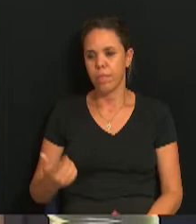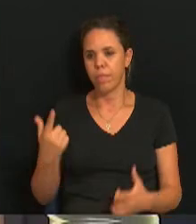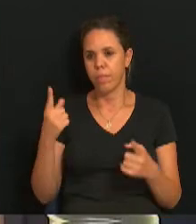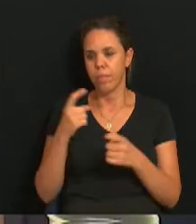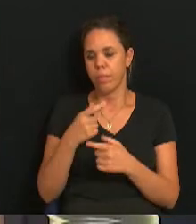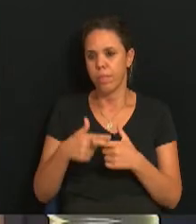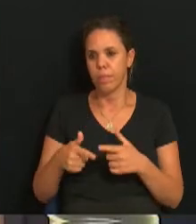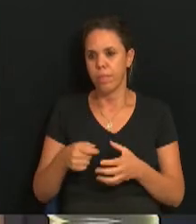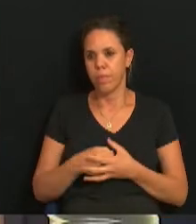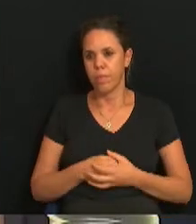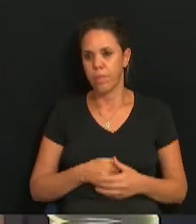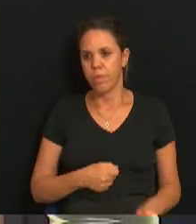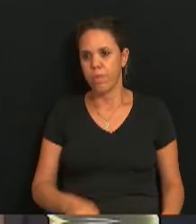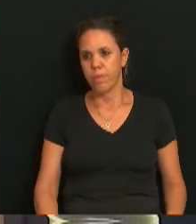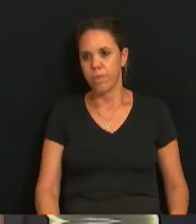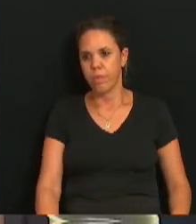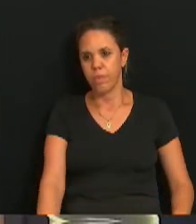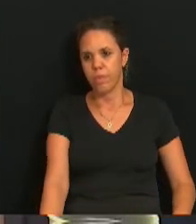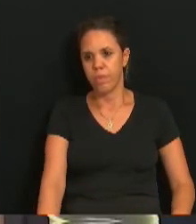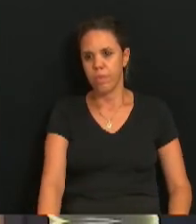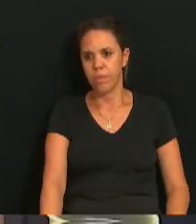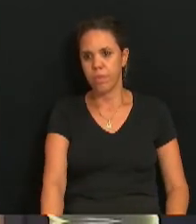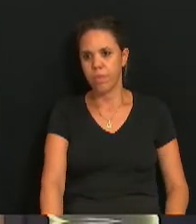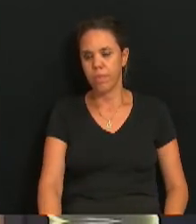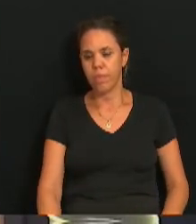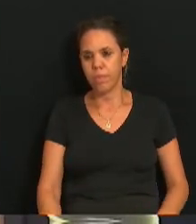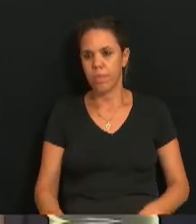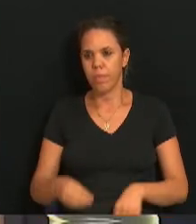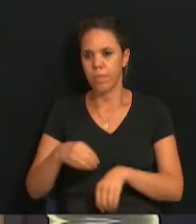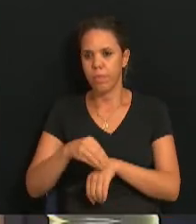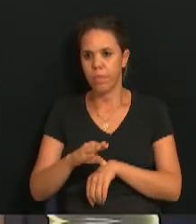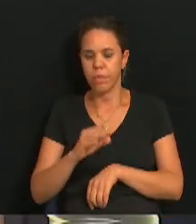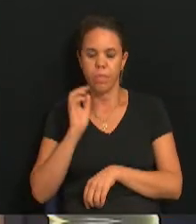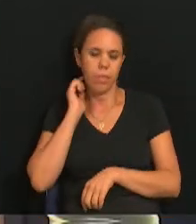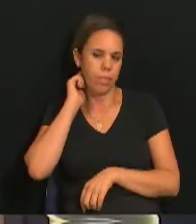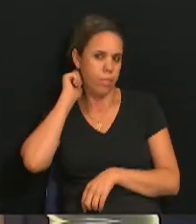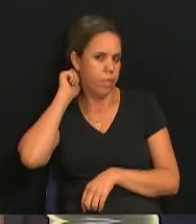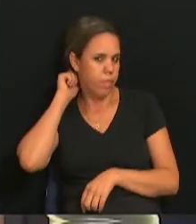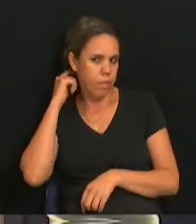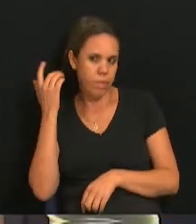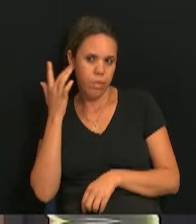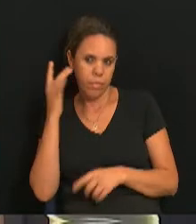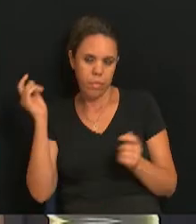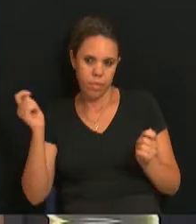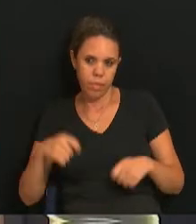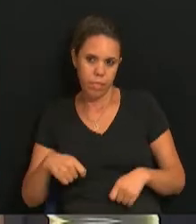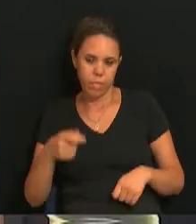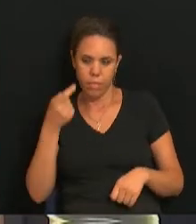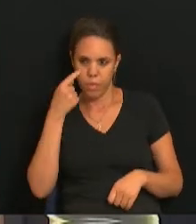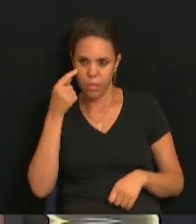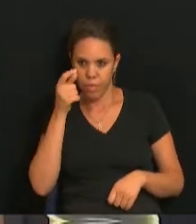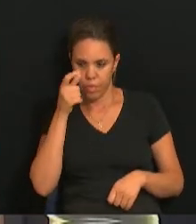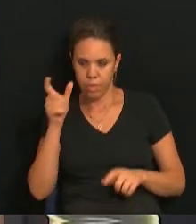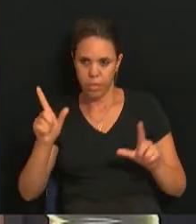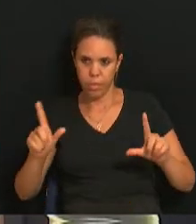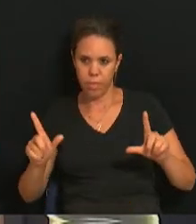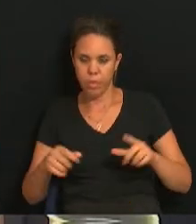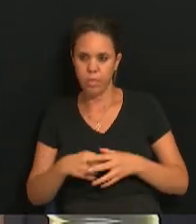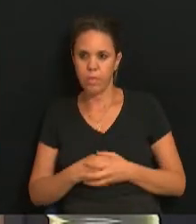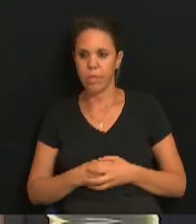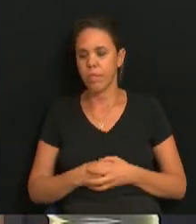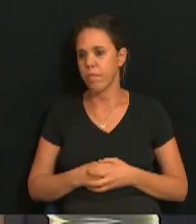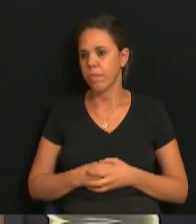dificuldade das transmissões aqui, tá? Mas acho que deu para quem está assistindo pela TV Câmara, deu